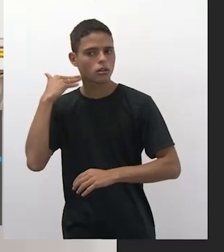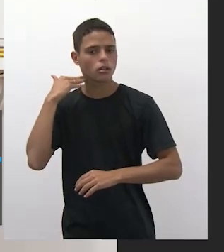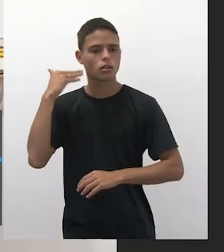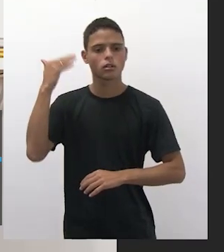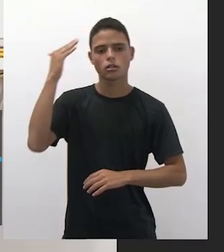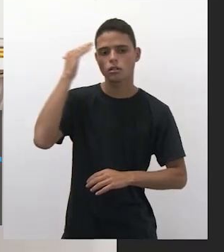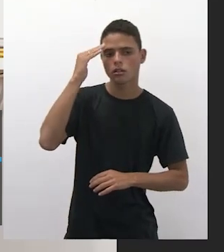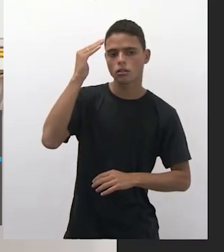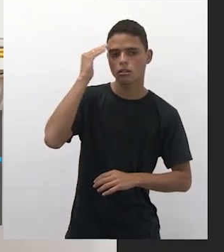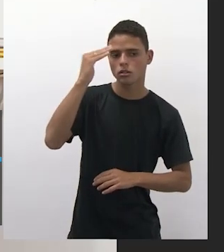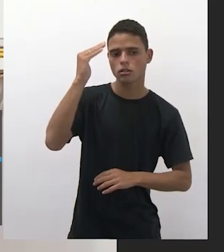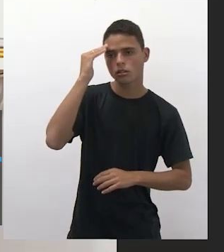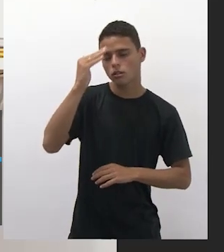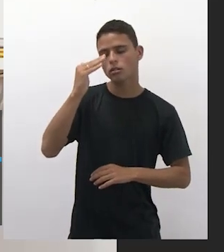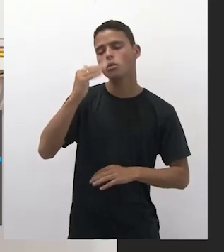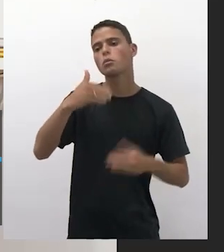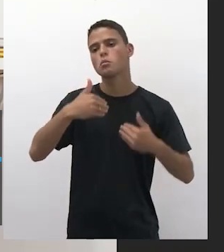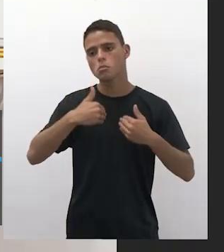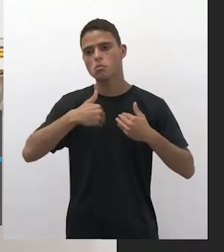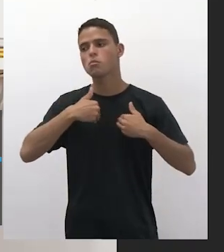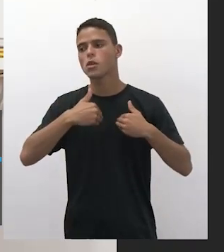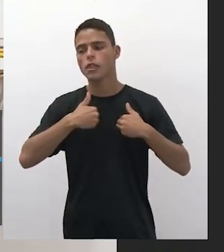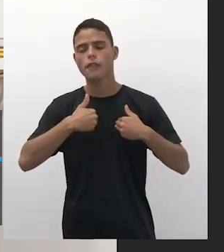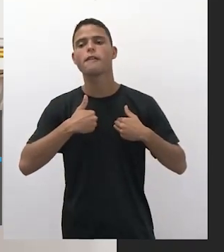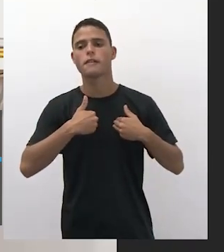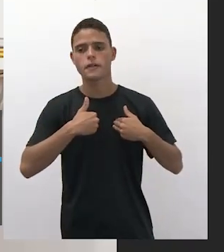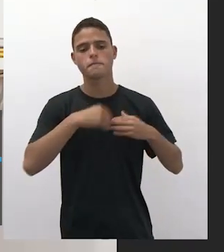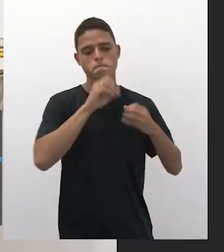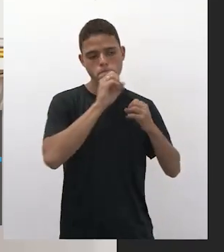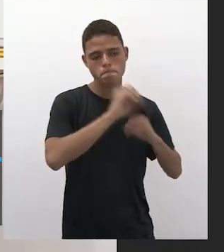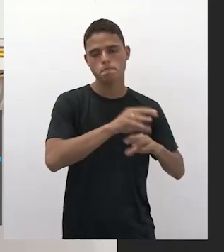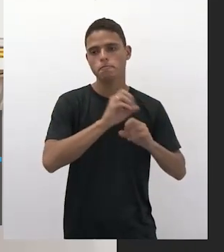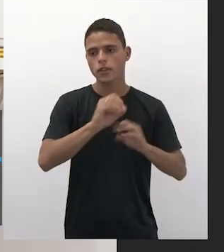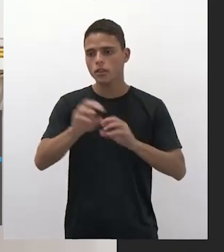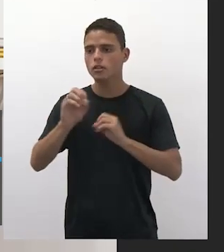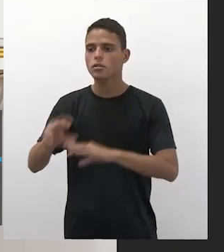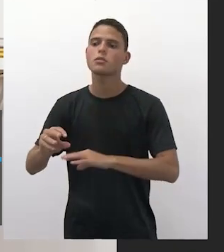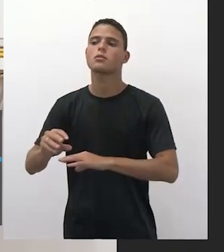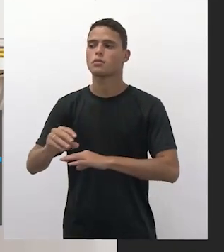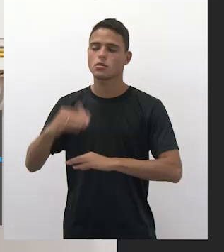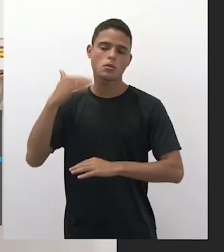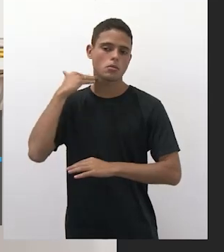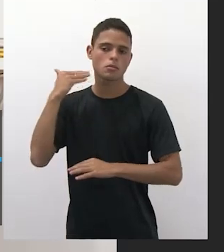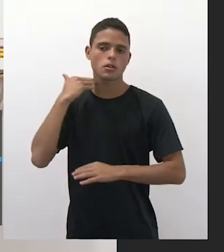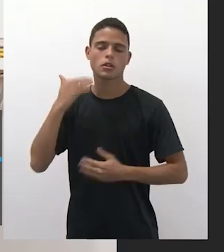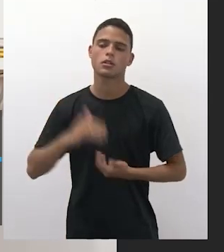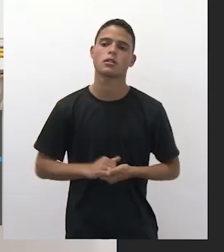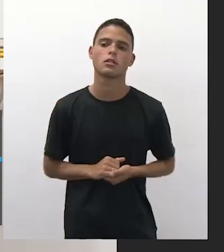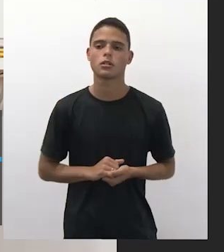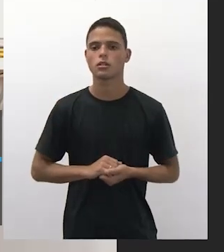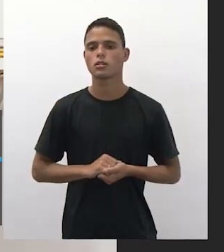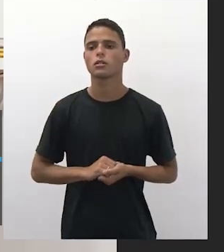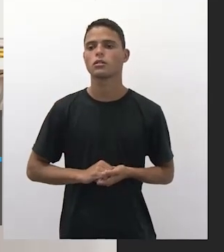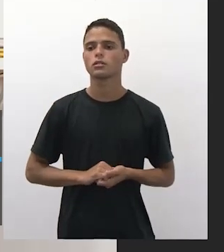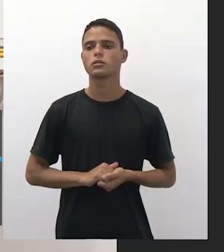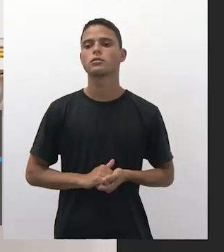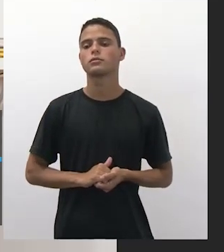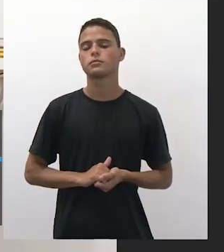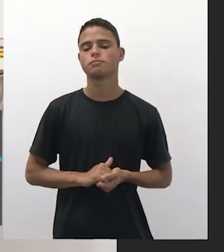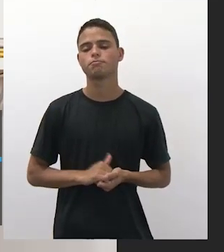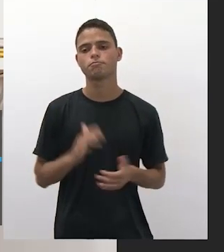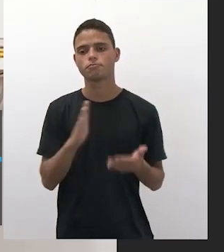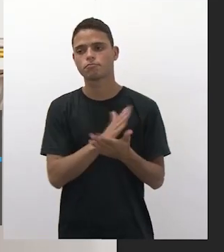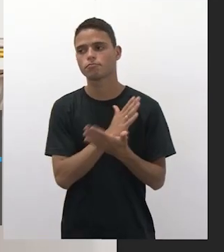entendi que eu fiz parte dessa educação bancária tão defendida aí, né? Tão contrária às ideias